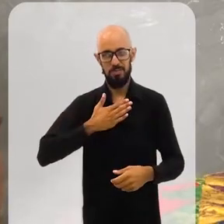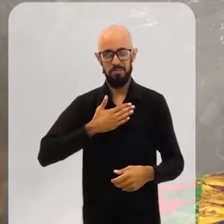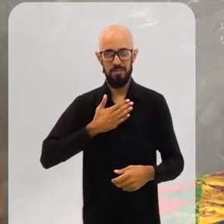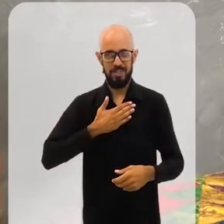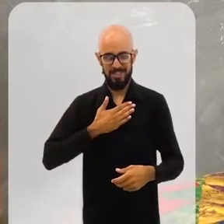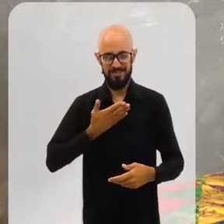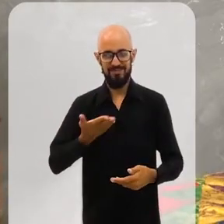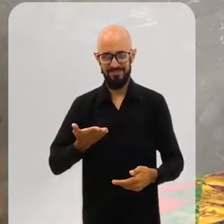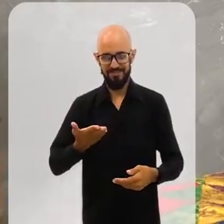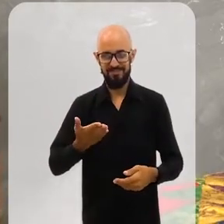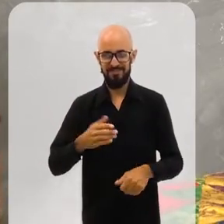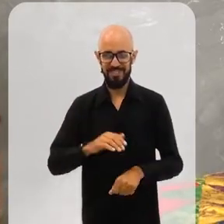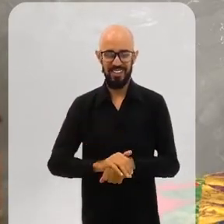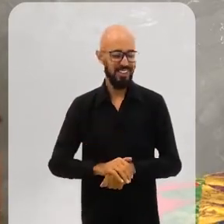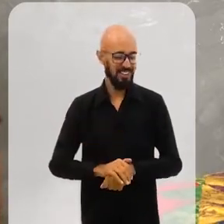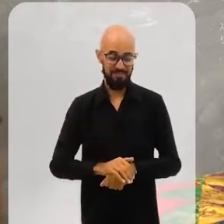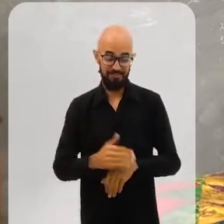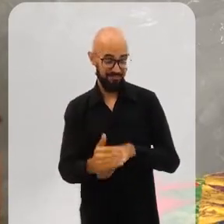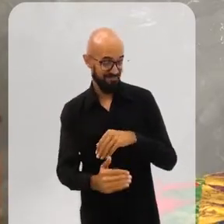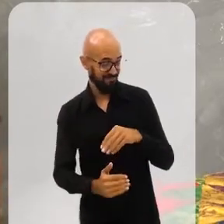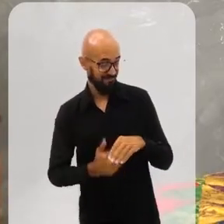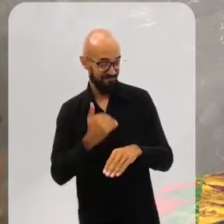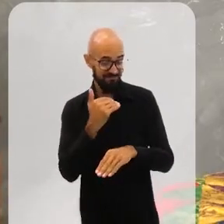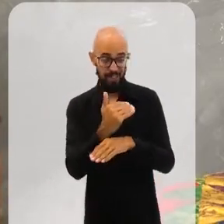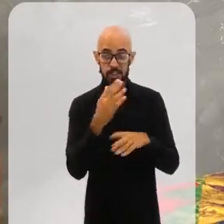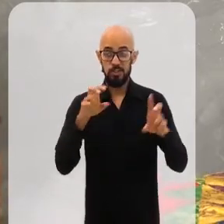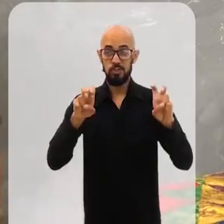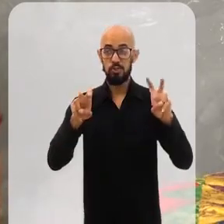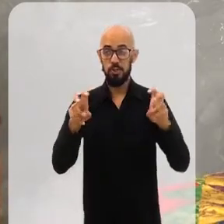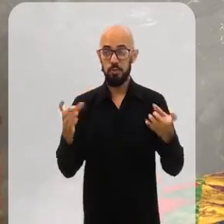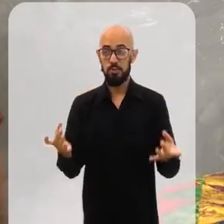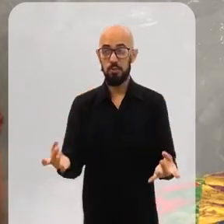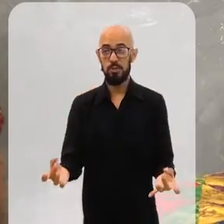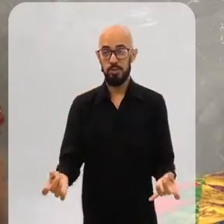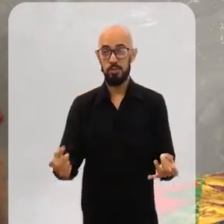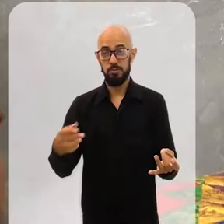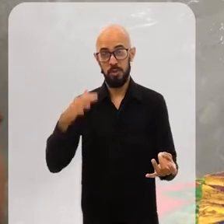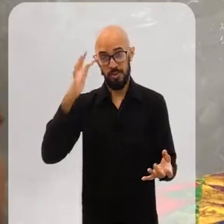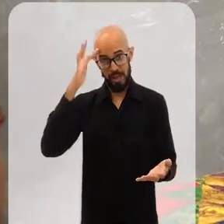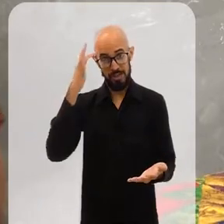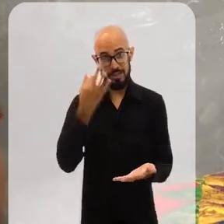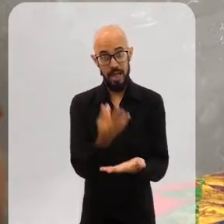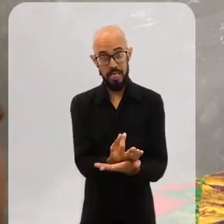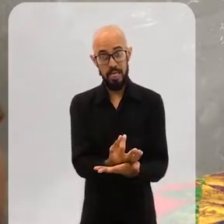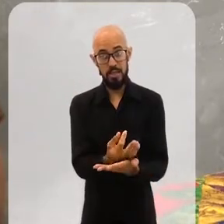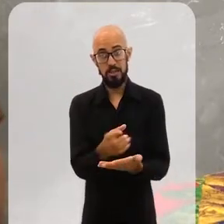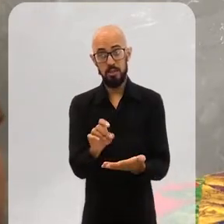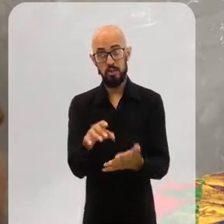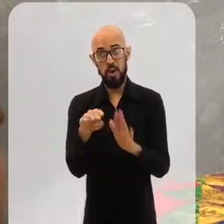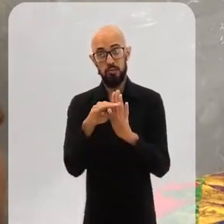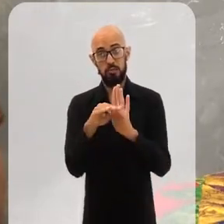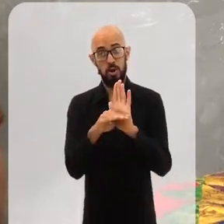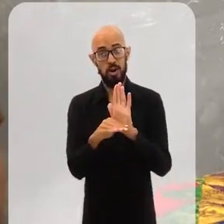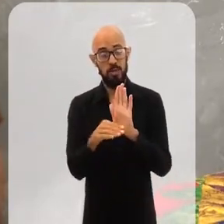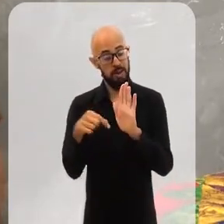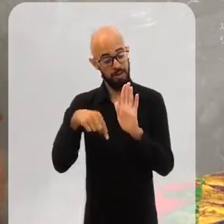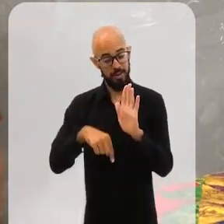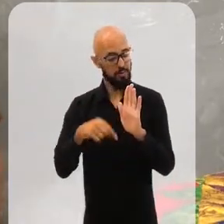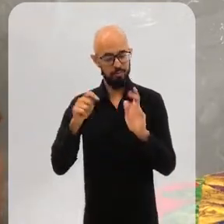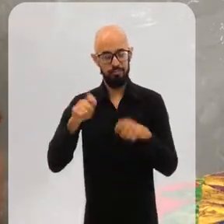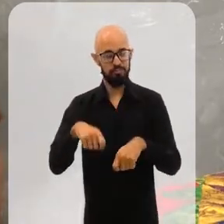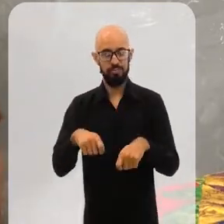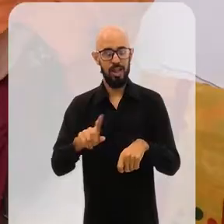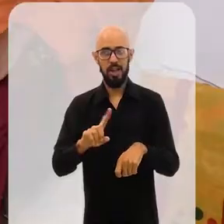um aprendizado Nada. imenso sobre o budismo, que eu tenho certeza que só nesse programa nós não vamos